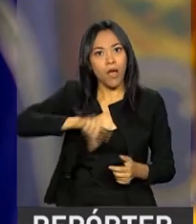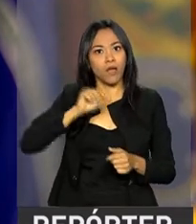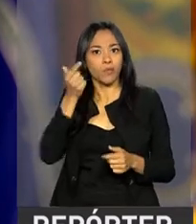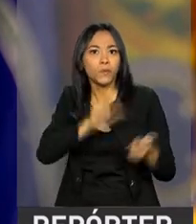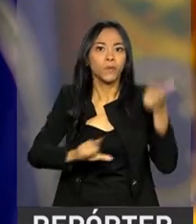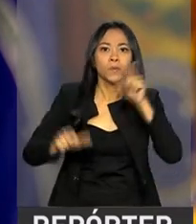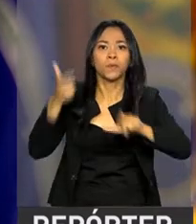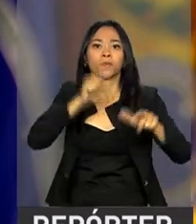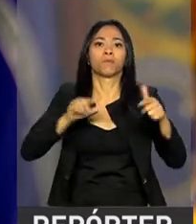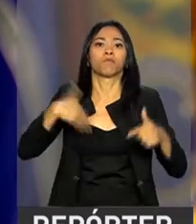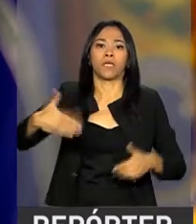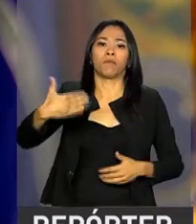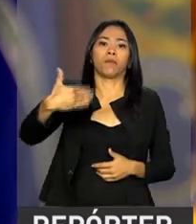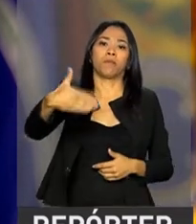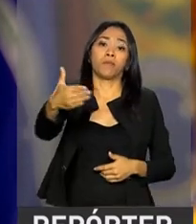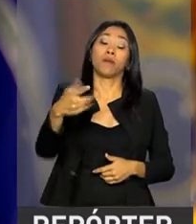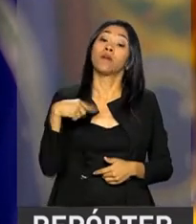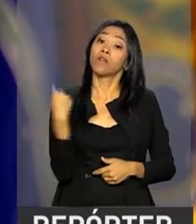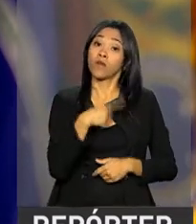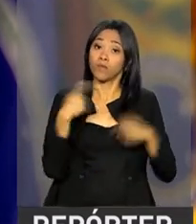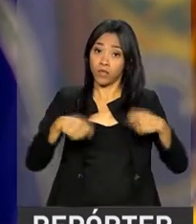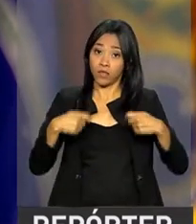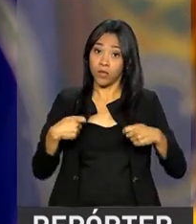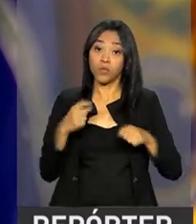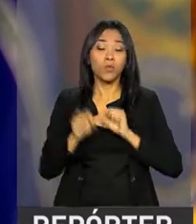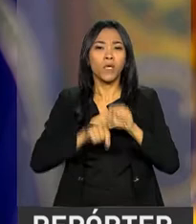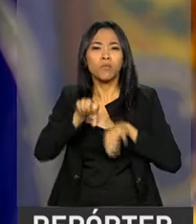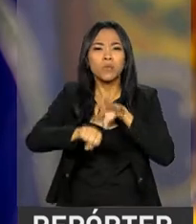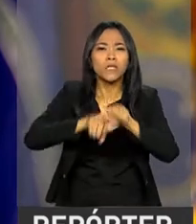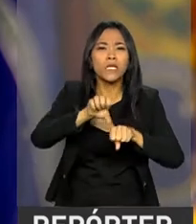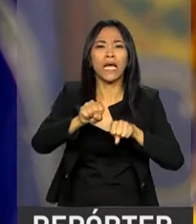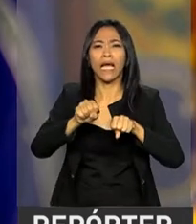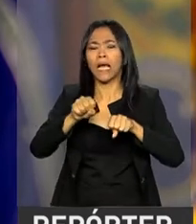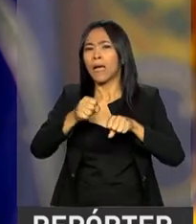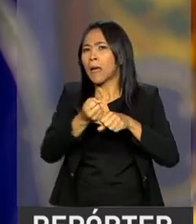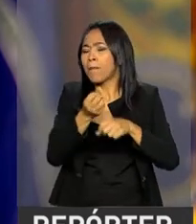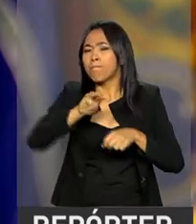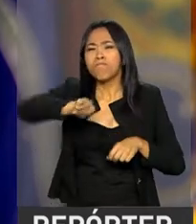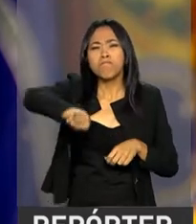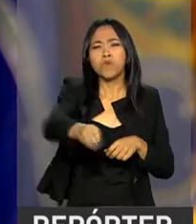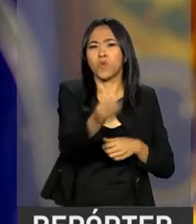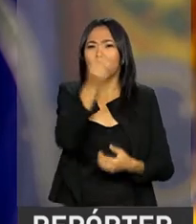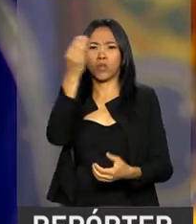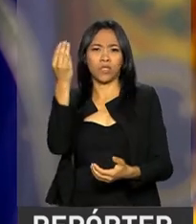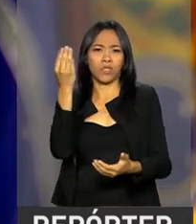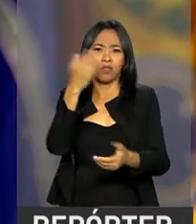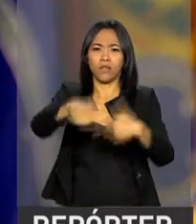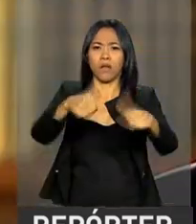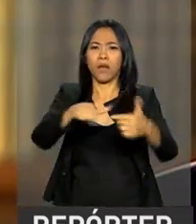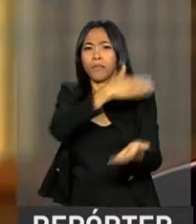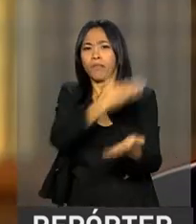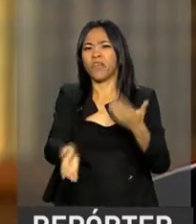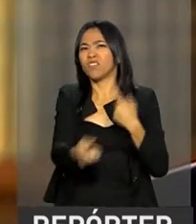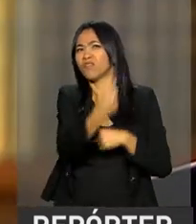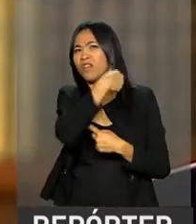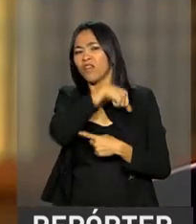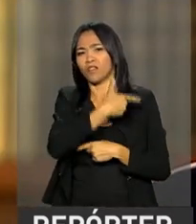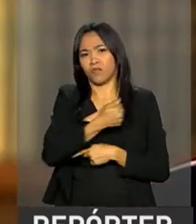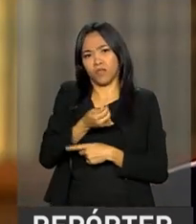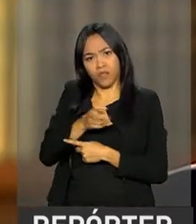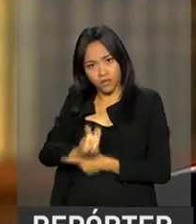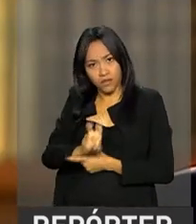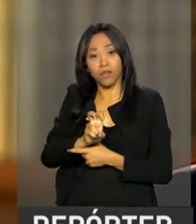conquistar precisamos buscar os milhões de empregos perdidos desde 2015 temos certeza